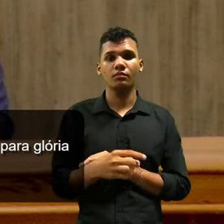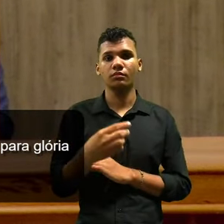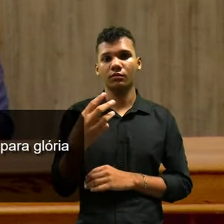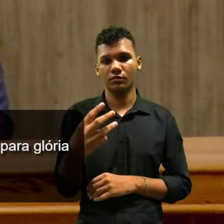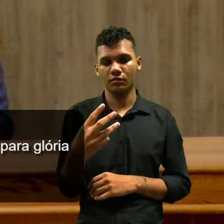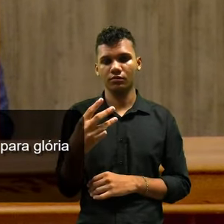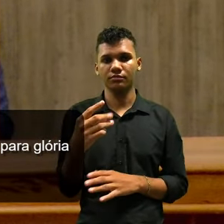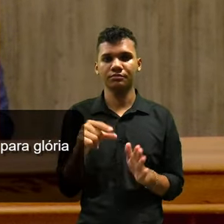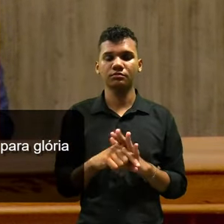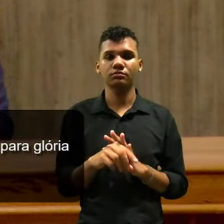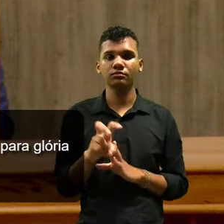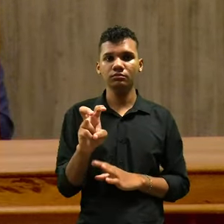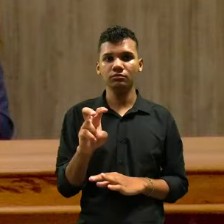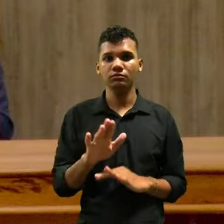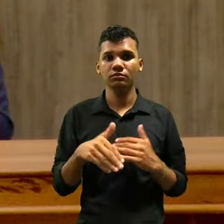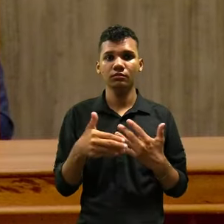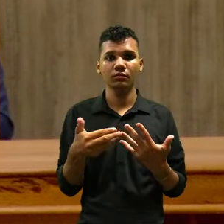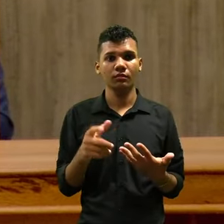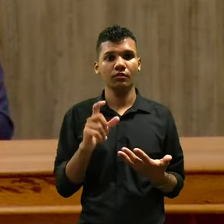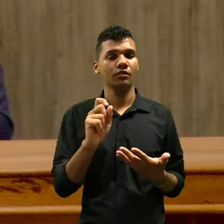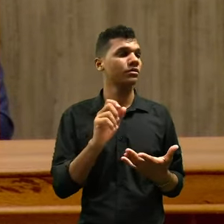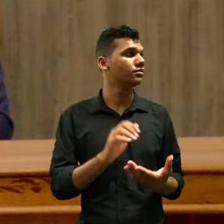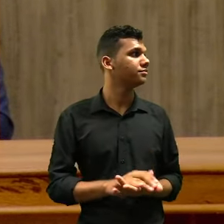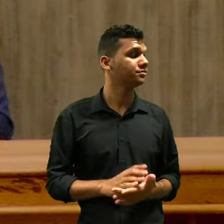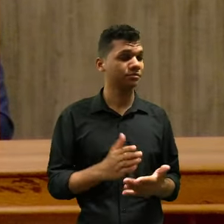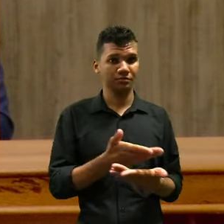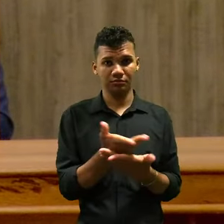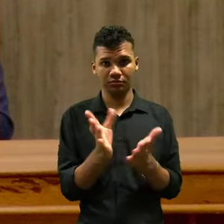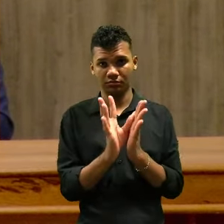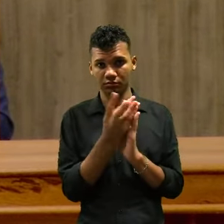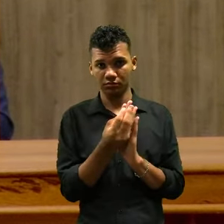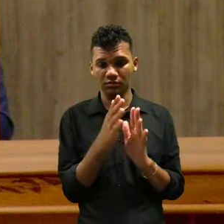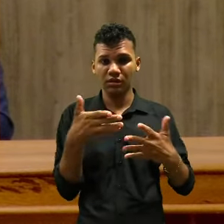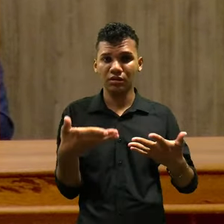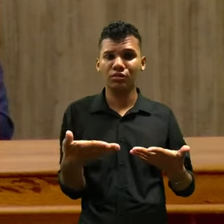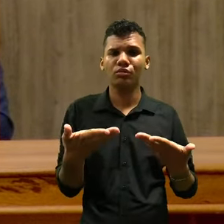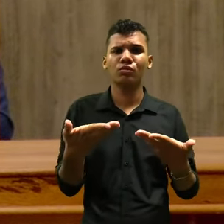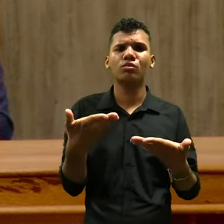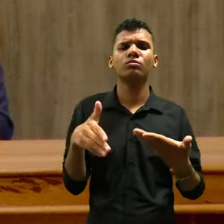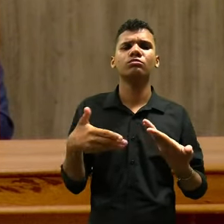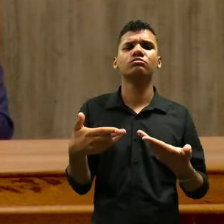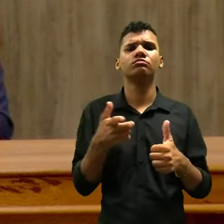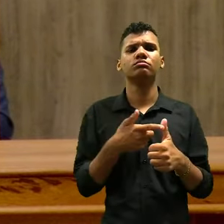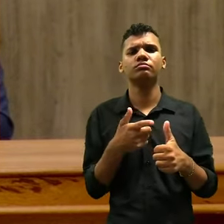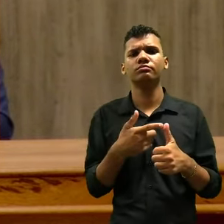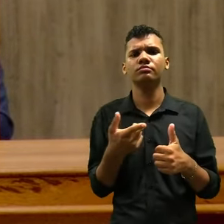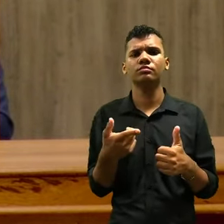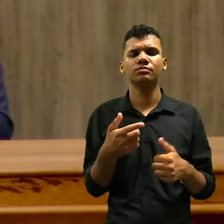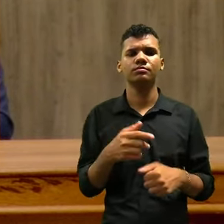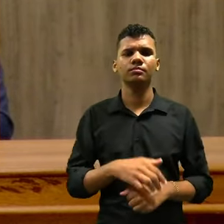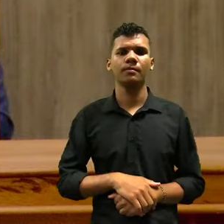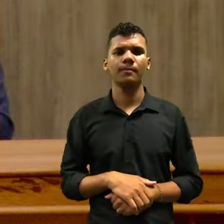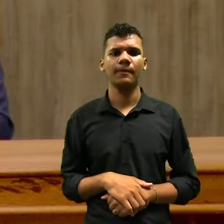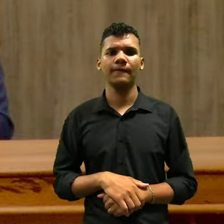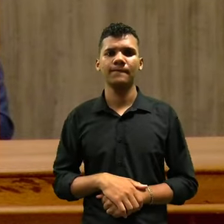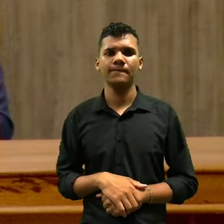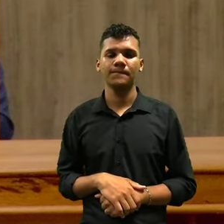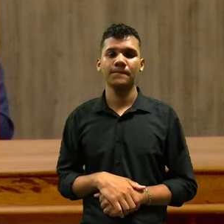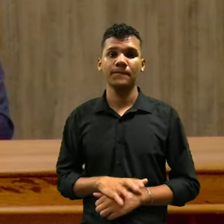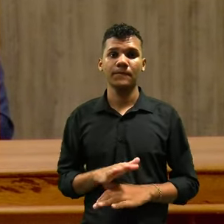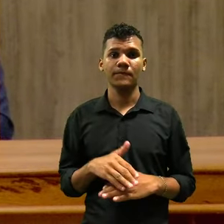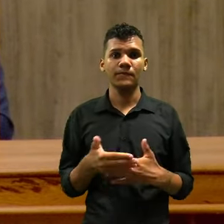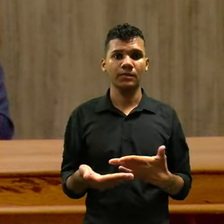a outra parte caiu vamos lá igreja bem forte aonde foi que a primeira parte caiu hã ela